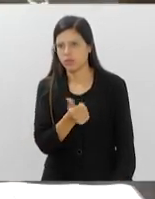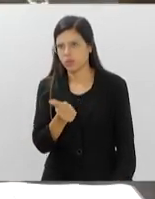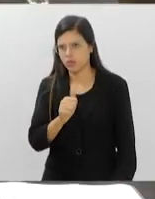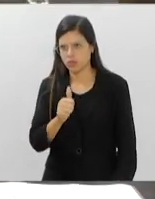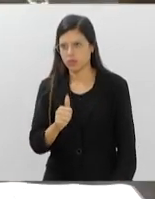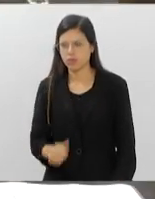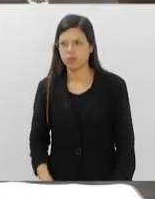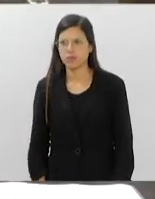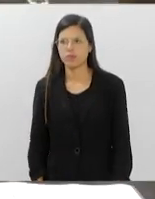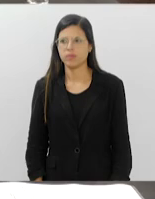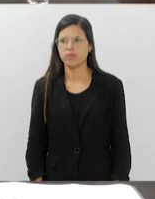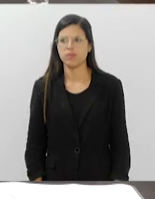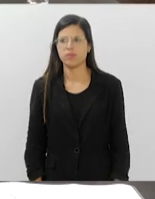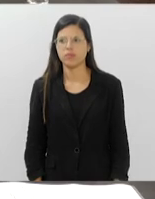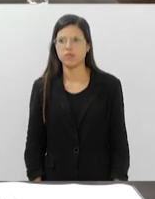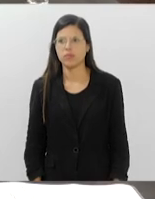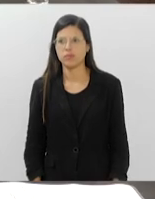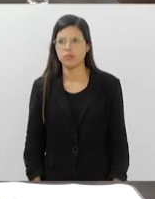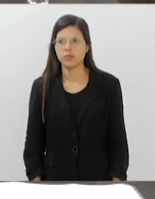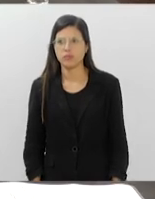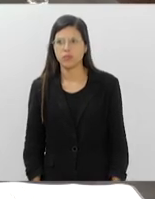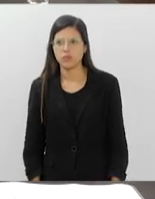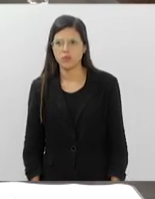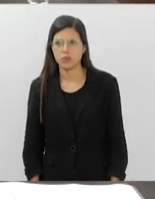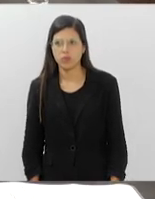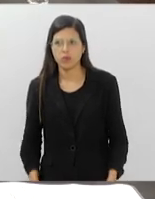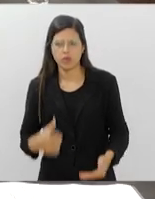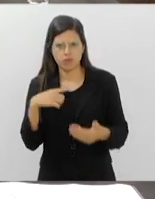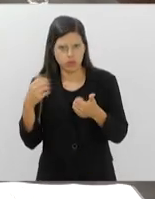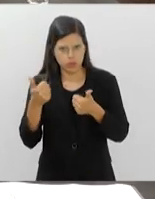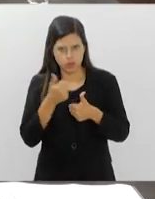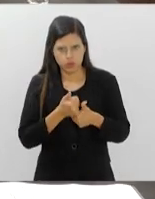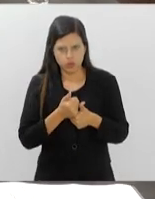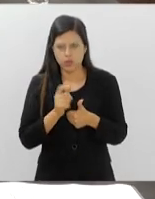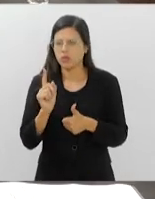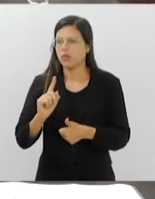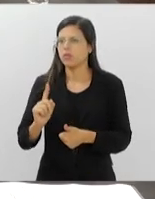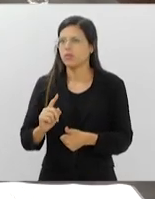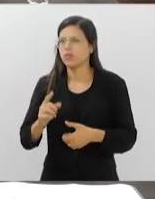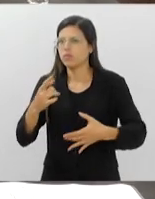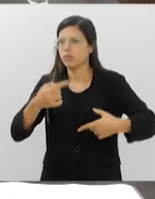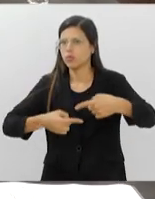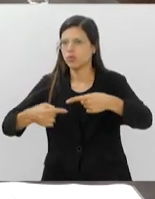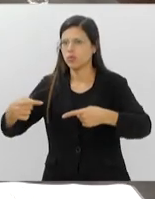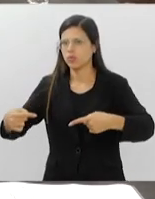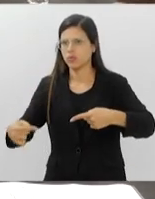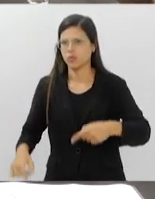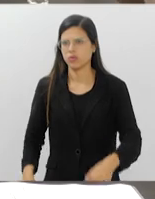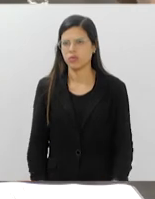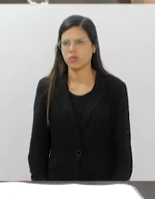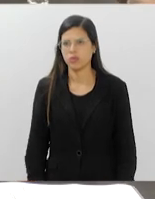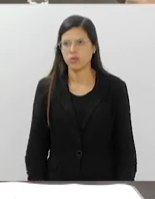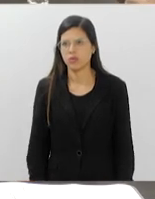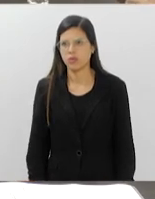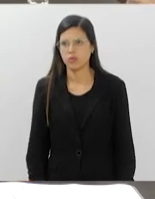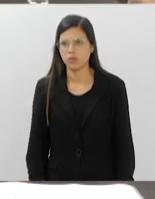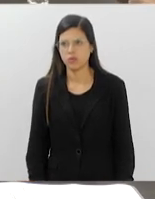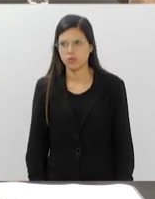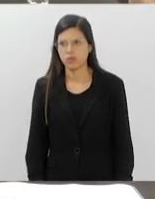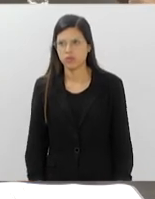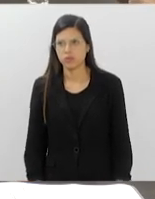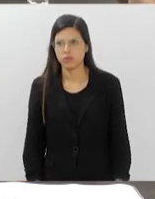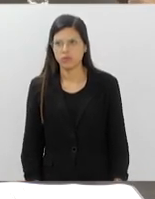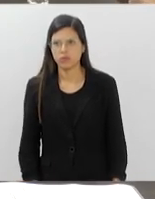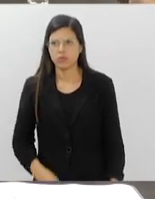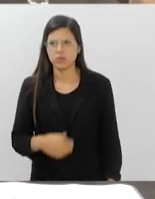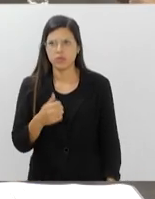teve que... Vossa Excelência concluiu por substitutivo, não? Não. Em discussão. Mas só que está em primeira. Só porque está em